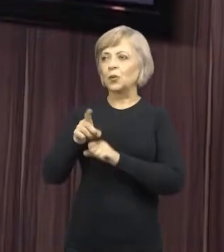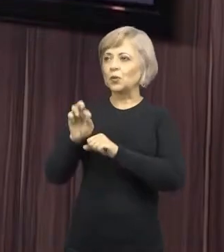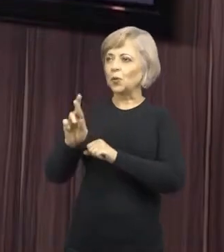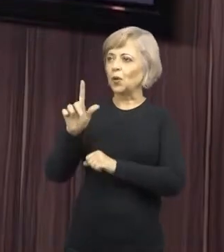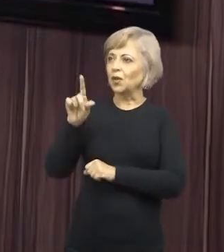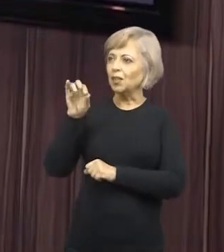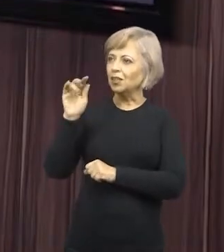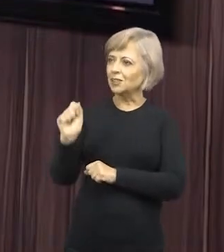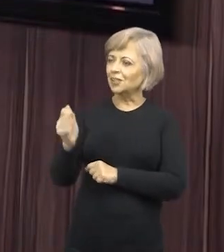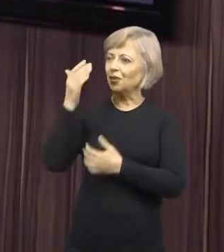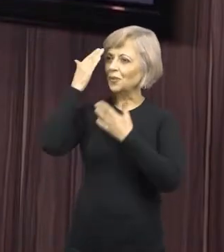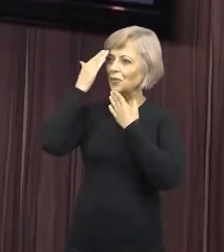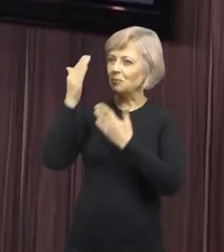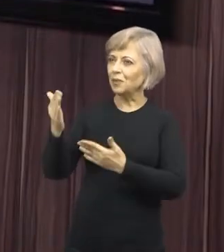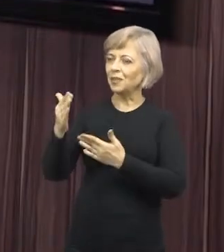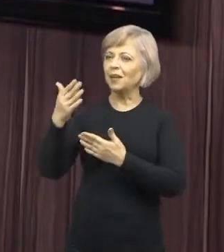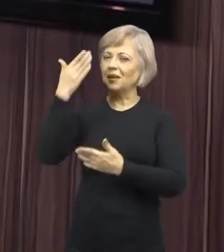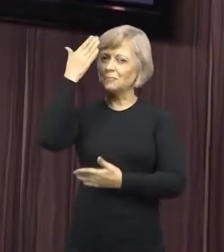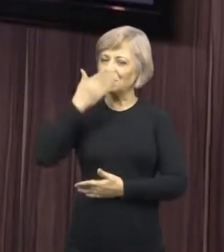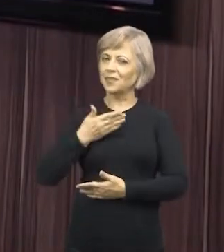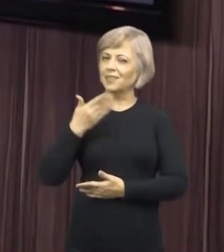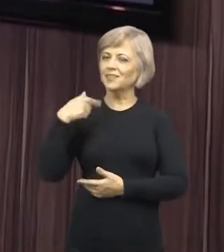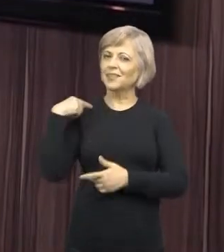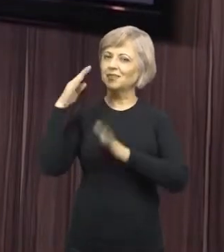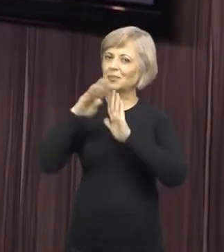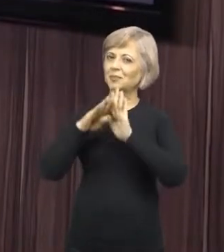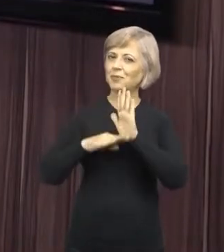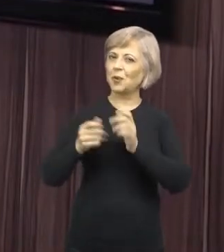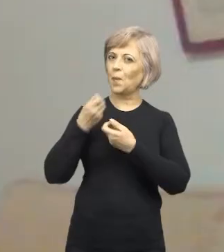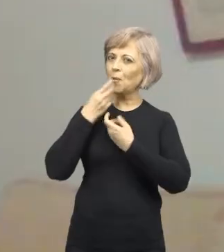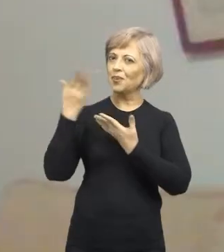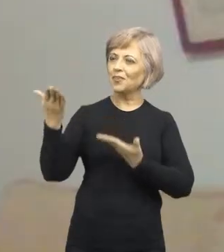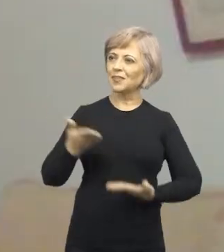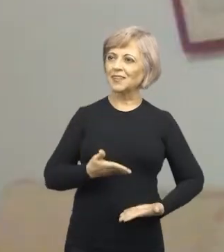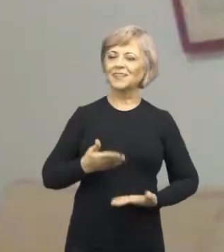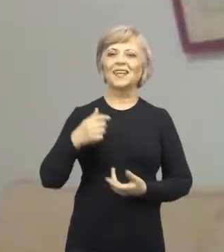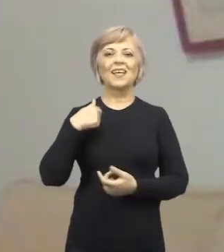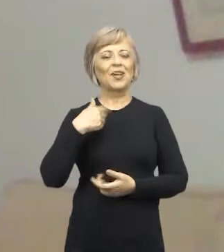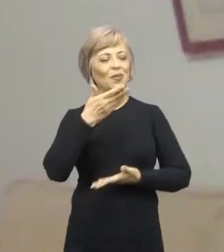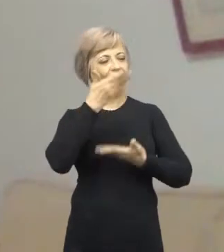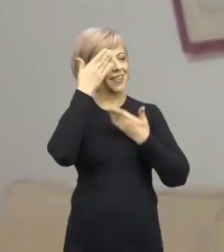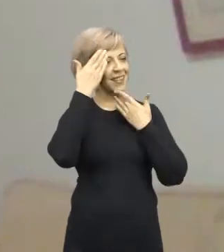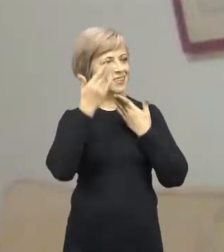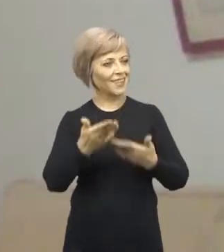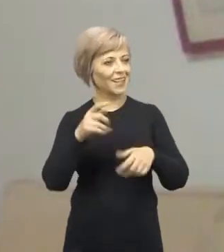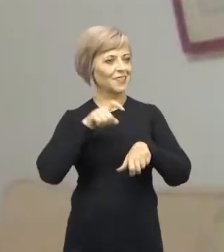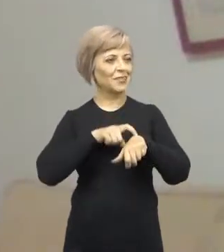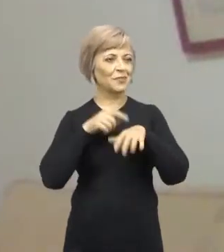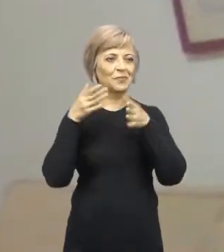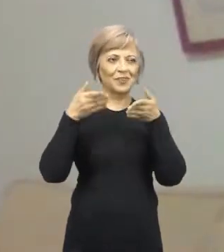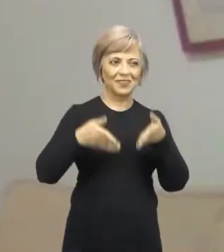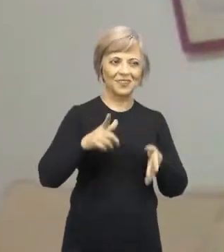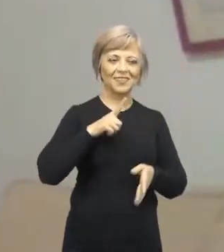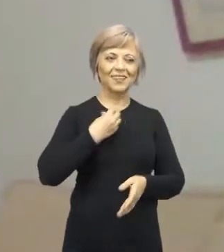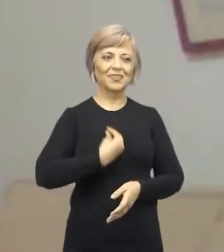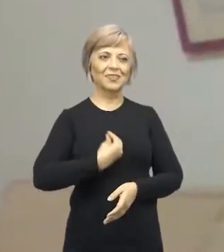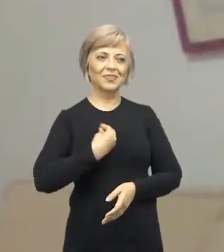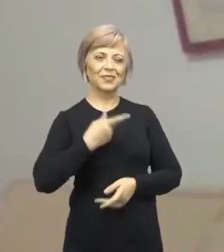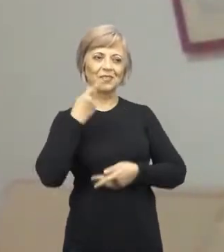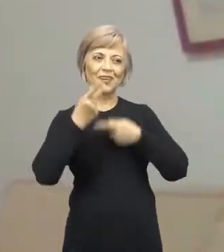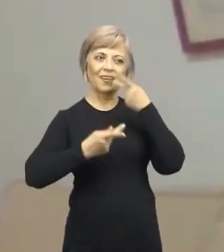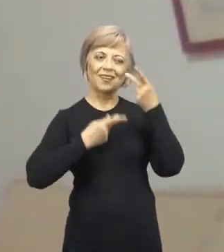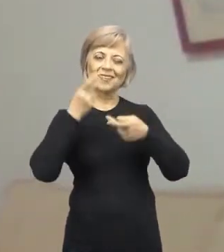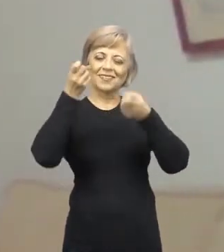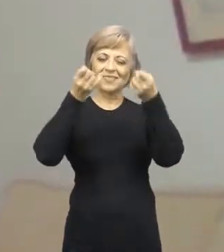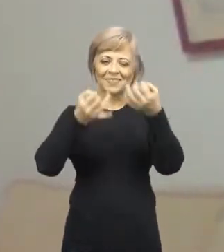pela presença da senhora aqui no nosso programa. Seja muito bem-vinda ao MP Cidadão. Eu é que agradeço essa oportunidade de estar falando no